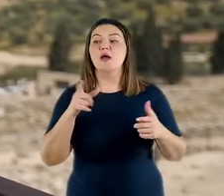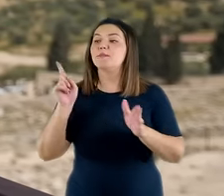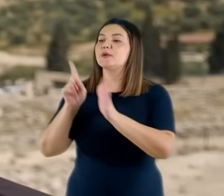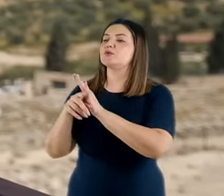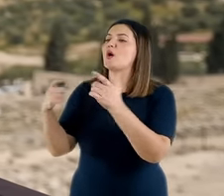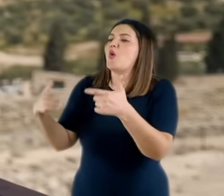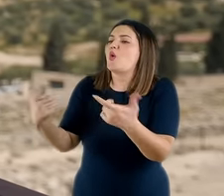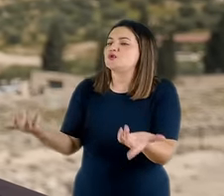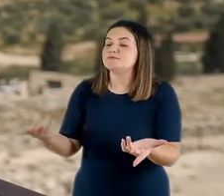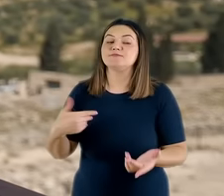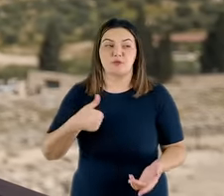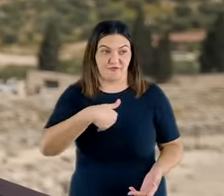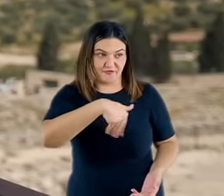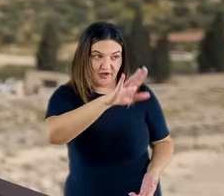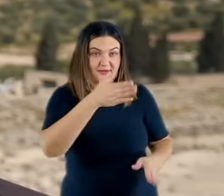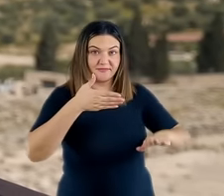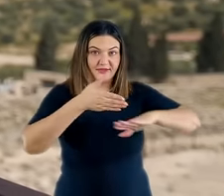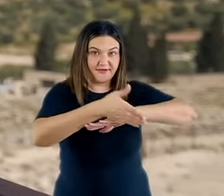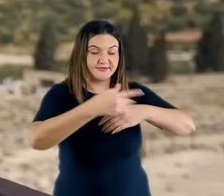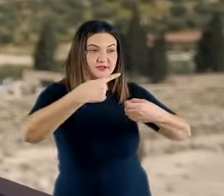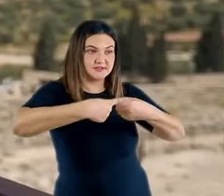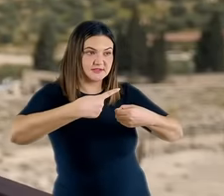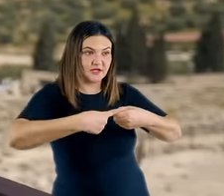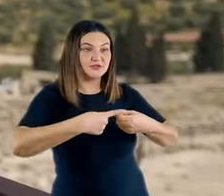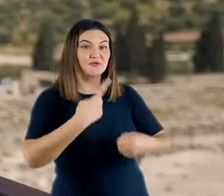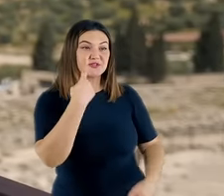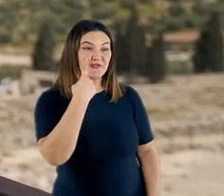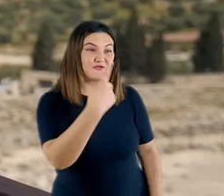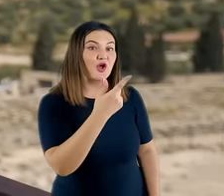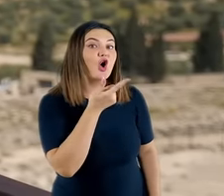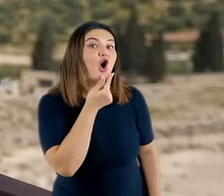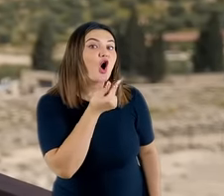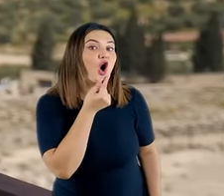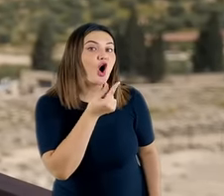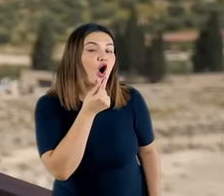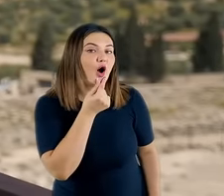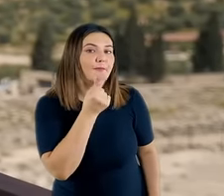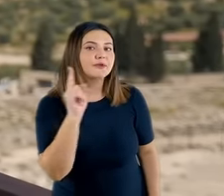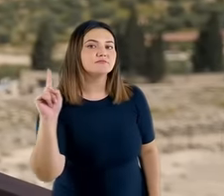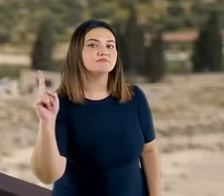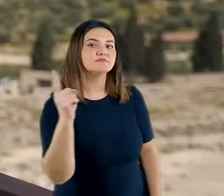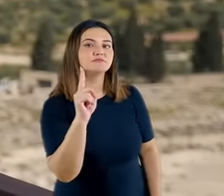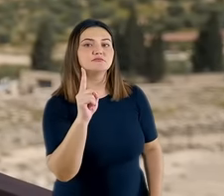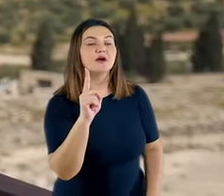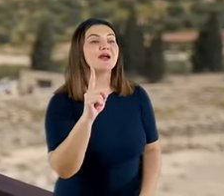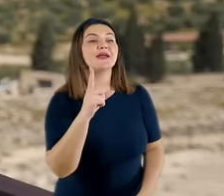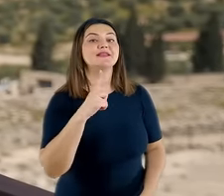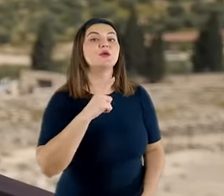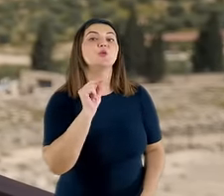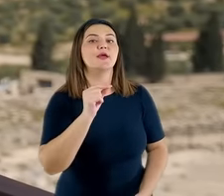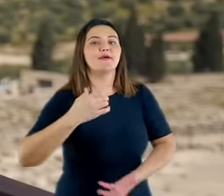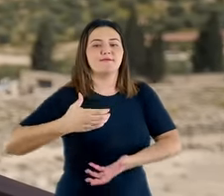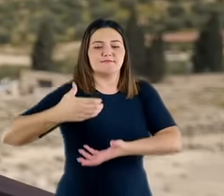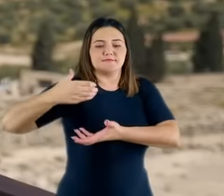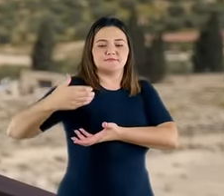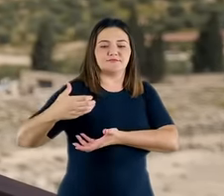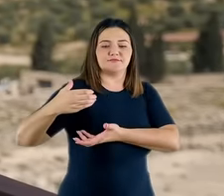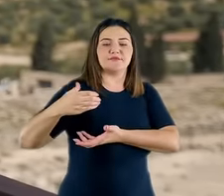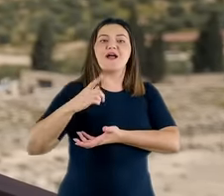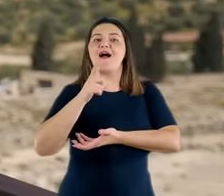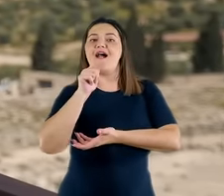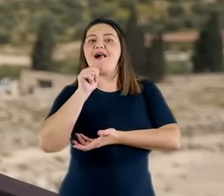Jesus explicou: vocês vão entrar na cidade. E quando vocês virem um homem, este é o detalhe importante do Evangelho de Marcos, um